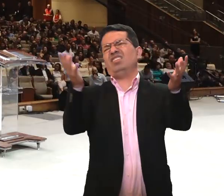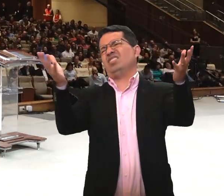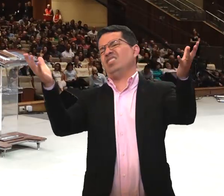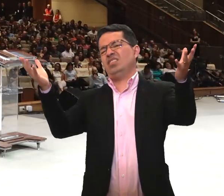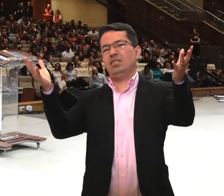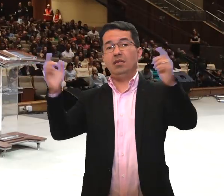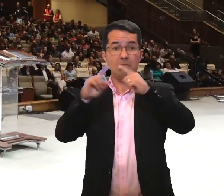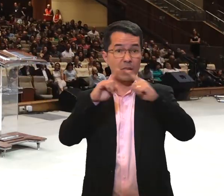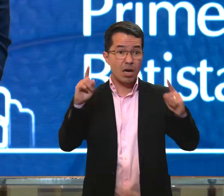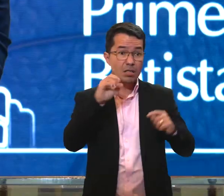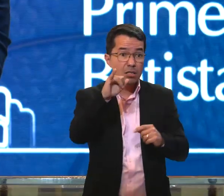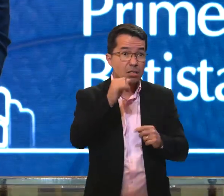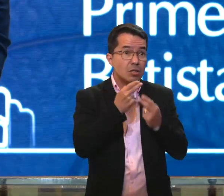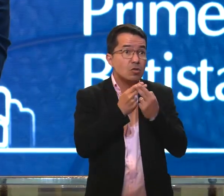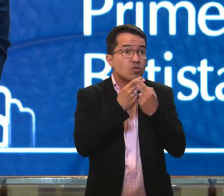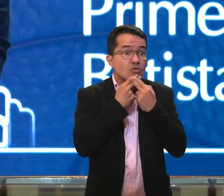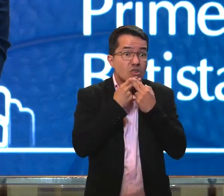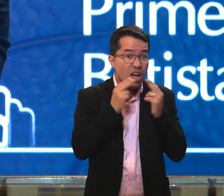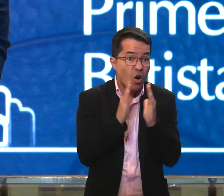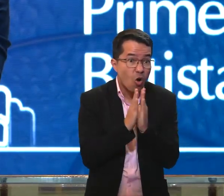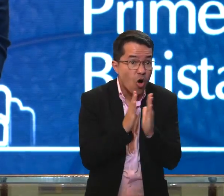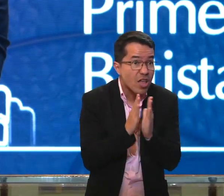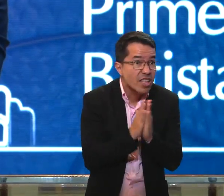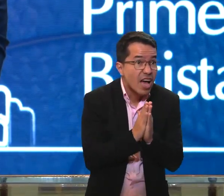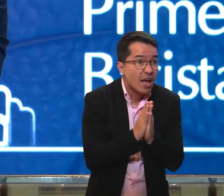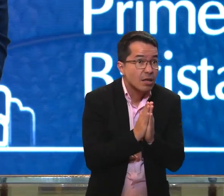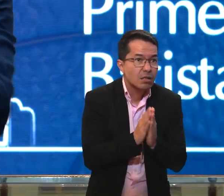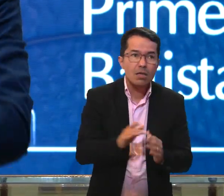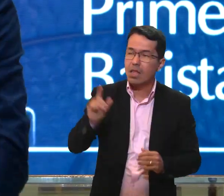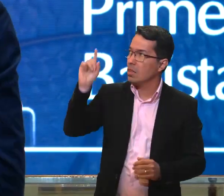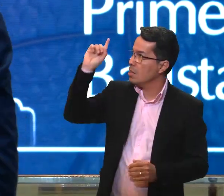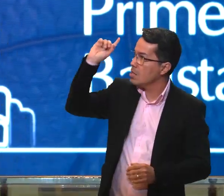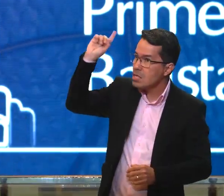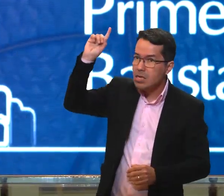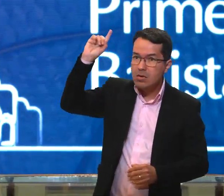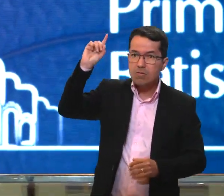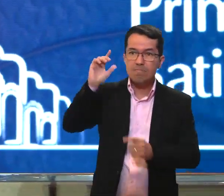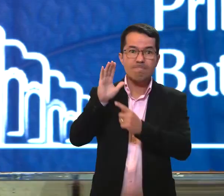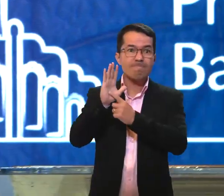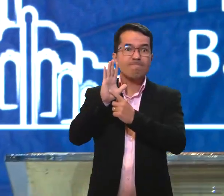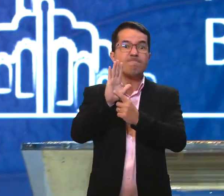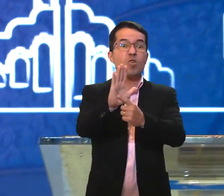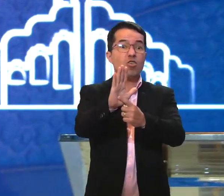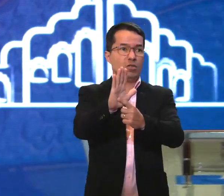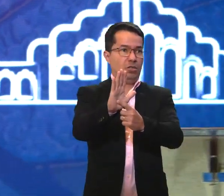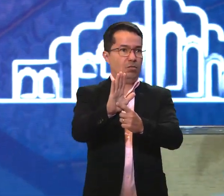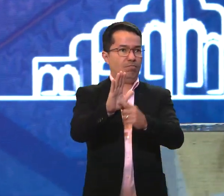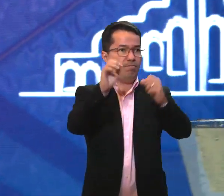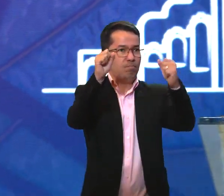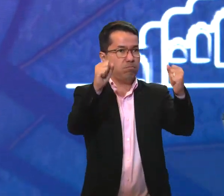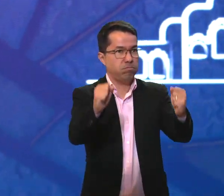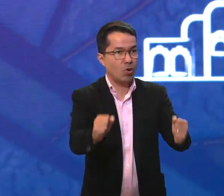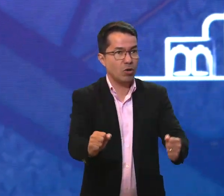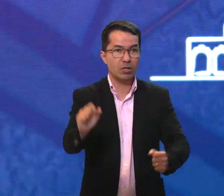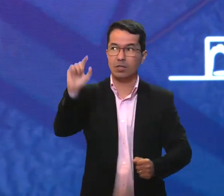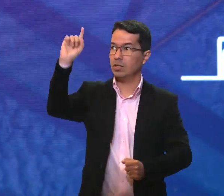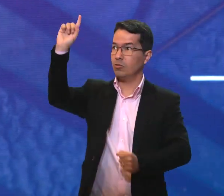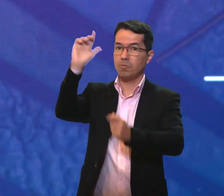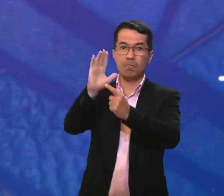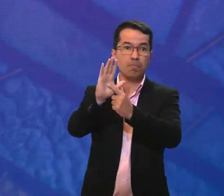então Deus revela a sua face. E aí ele fala: não é desse jeito. Vocês vão passar pelo deserto,